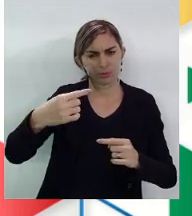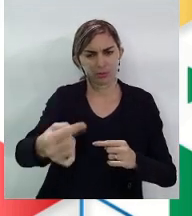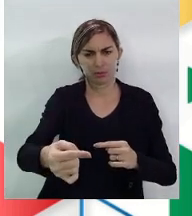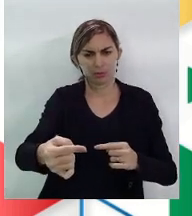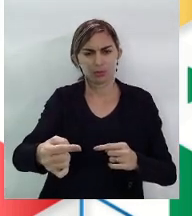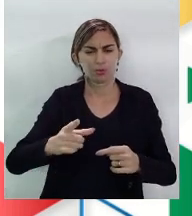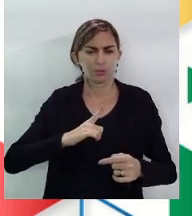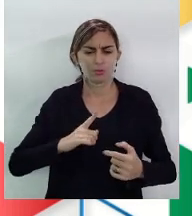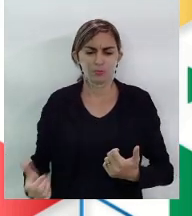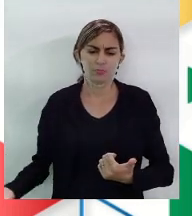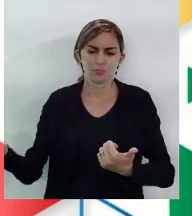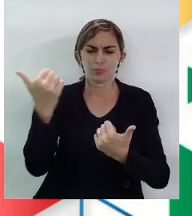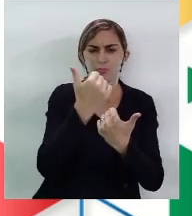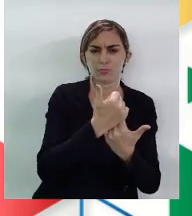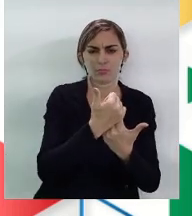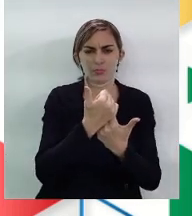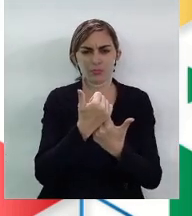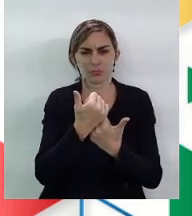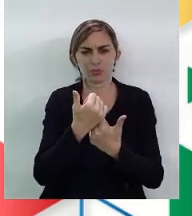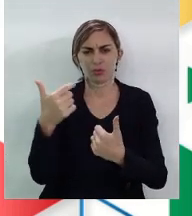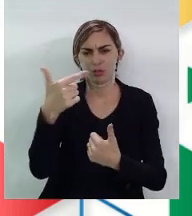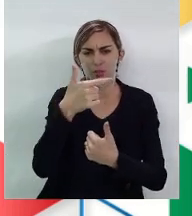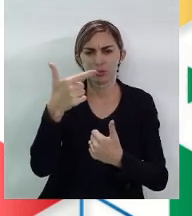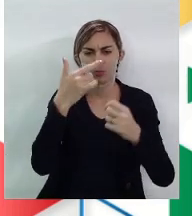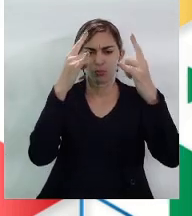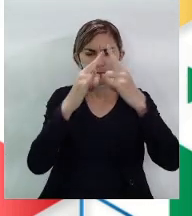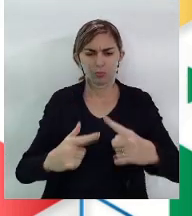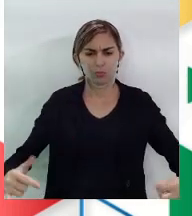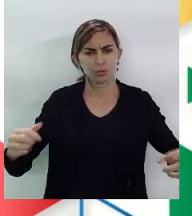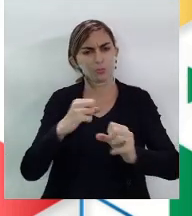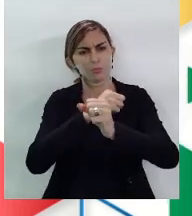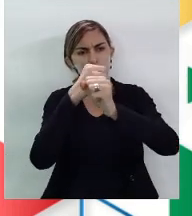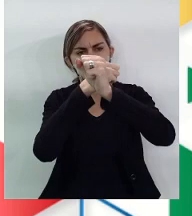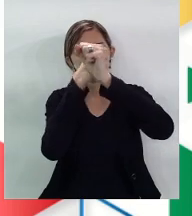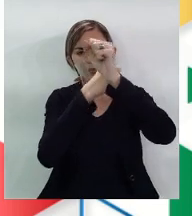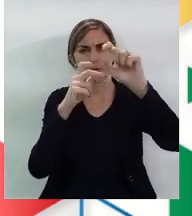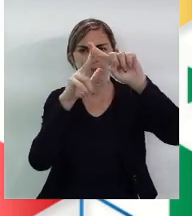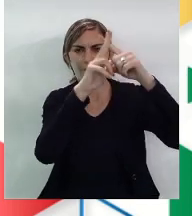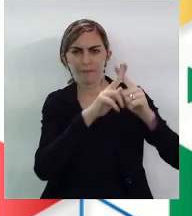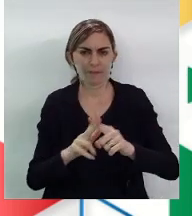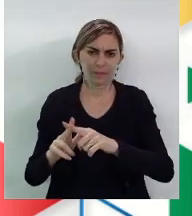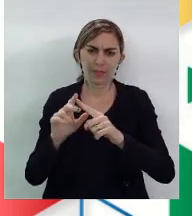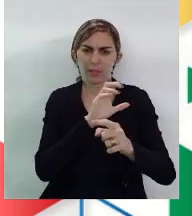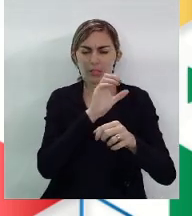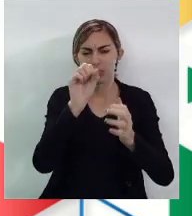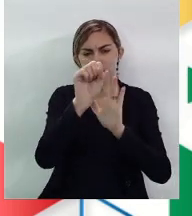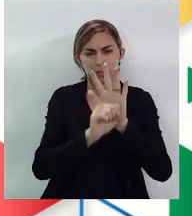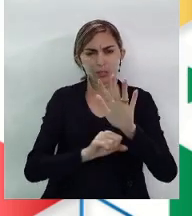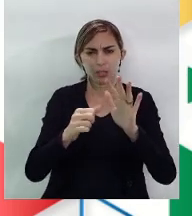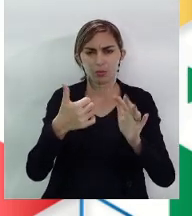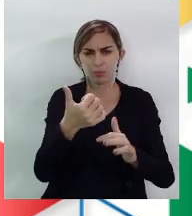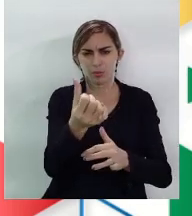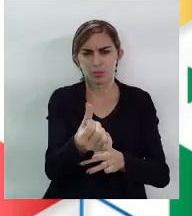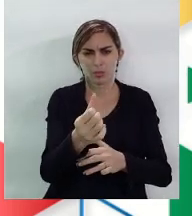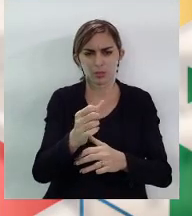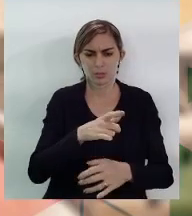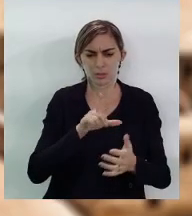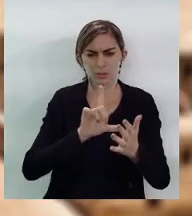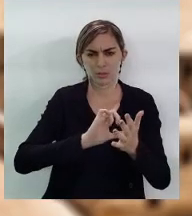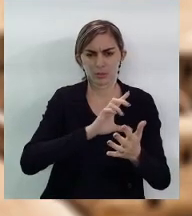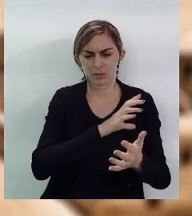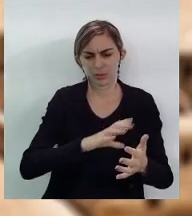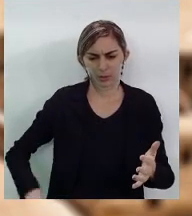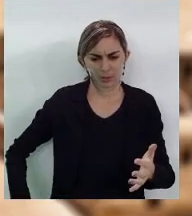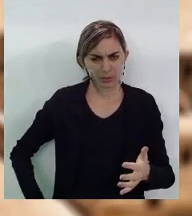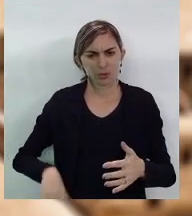a substituição pelo segundo templo no século VI a.C. Já dá para perceber essa